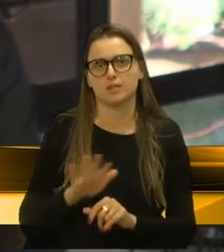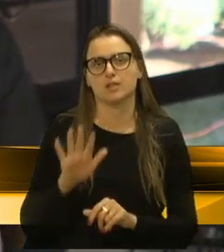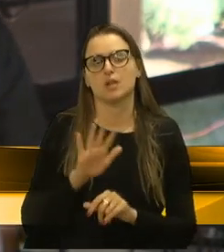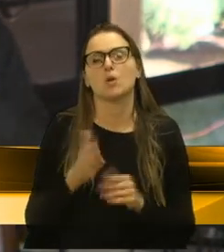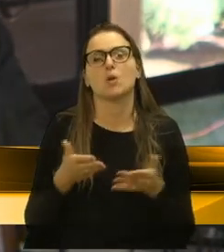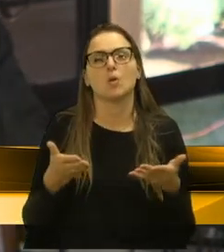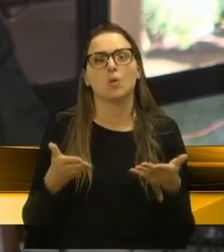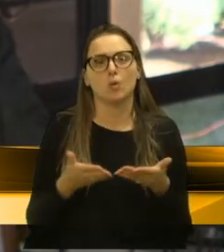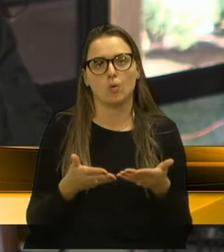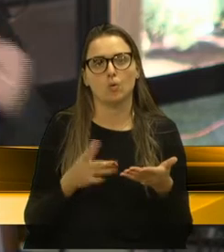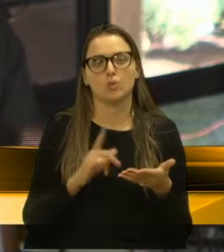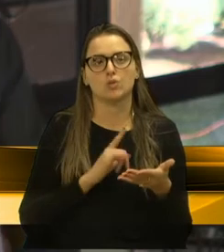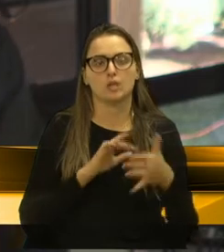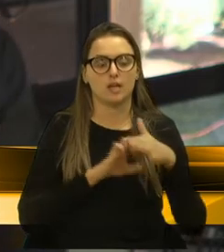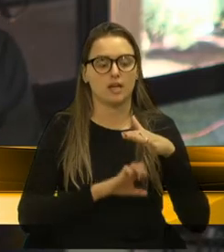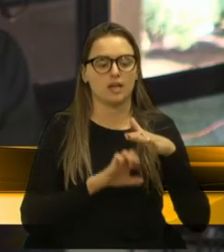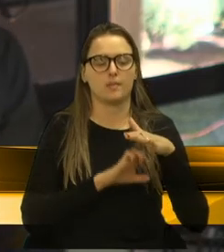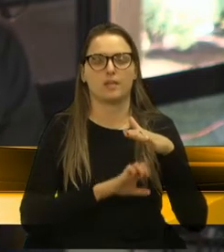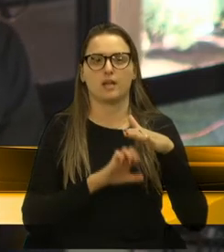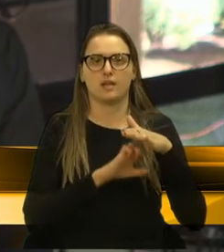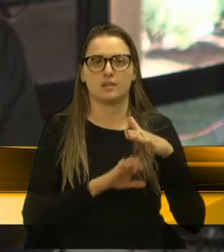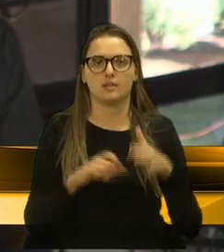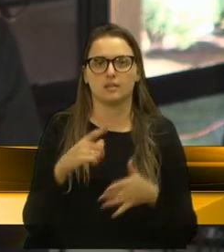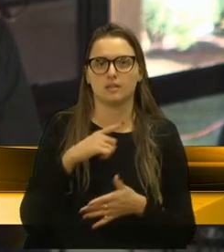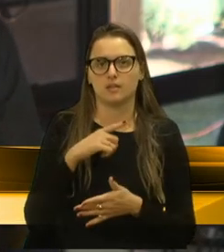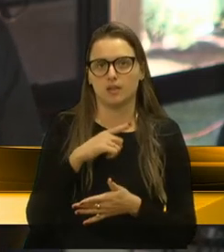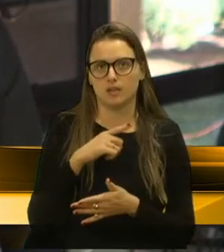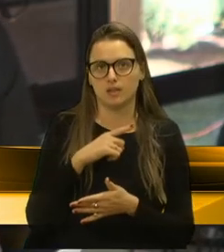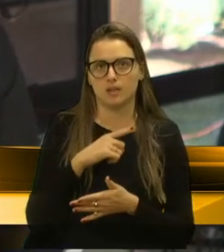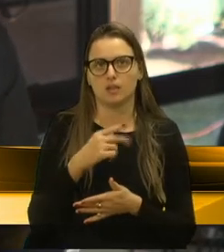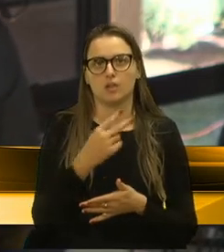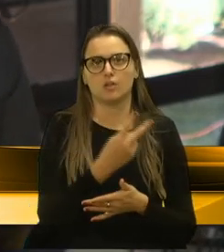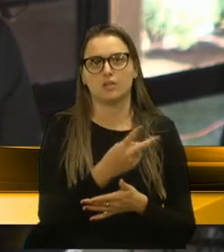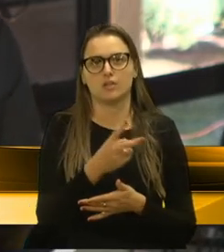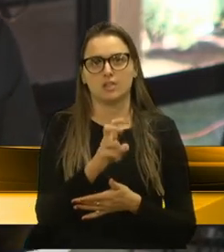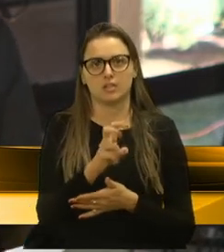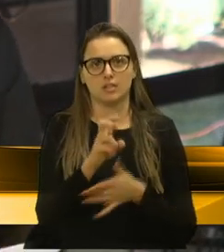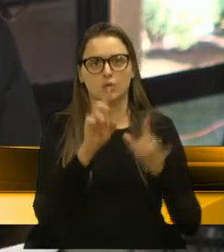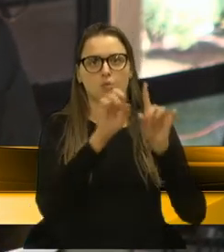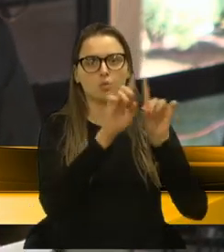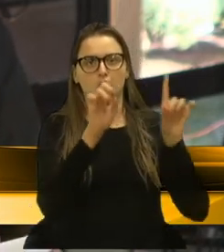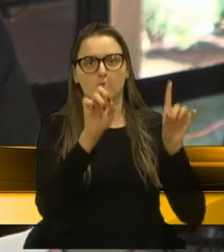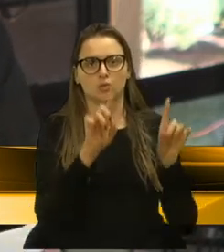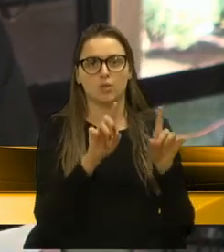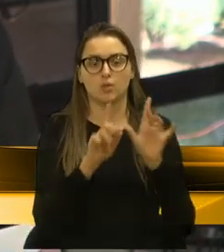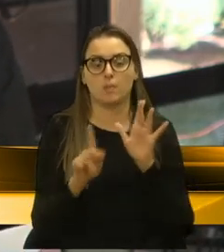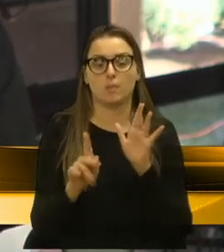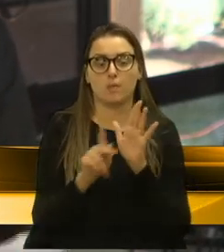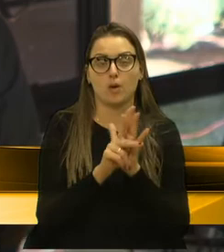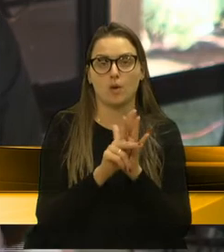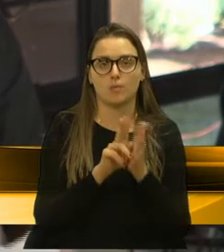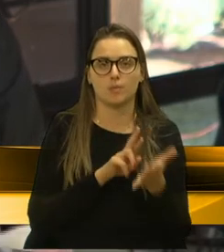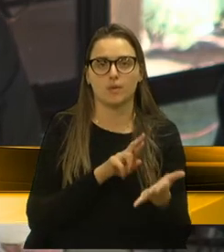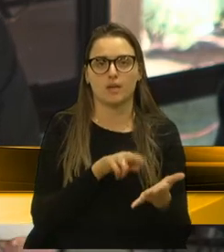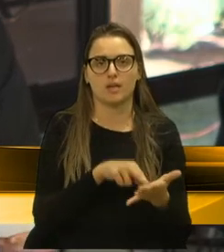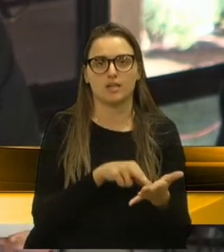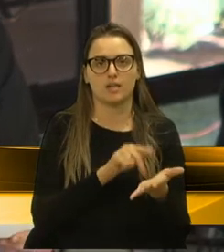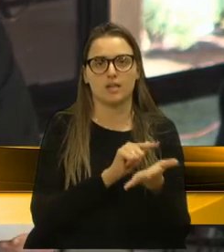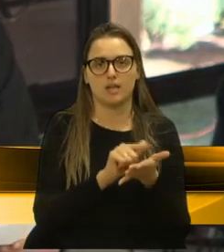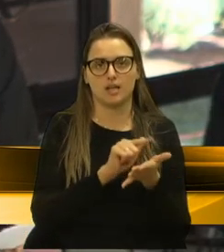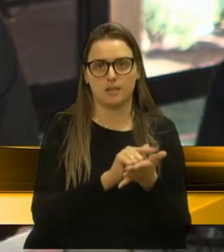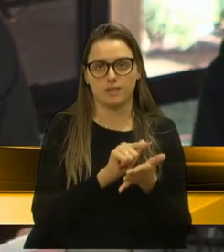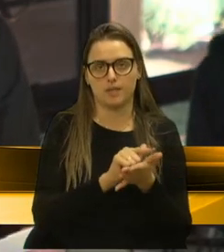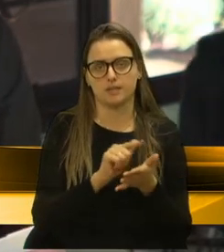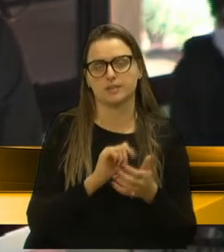Hoje, atualmente, a empresa conta com 25 funcionários exclusivos para realizar o serviço de